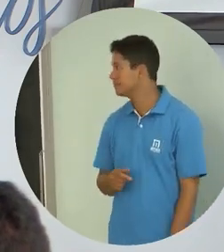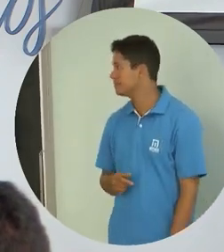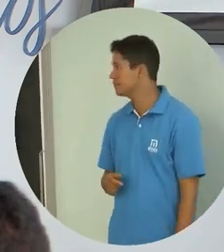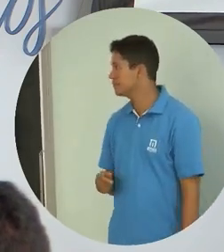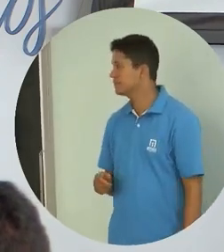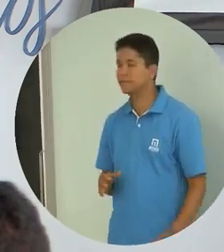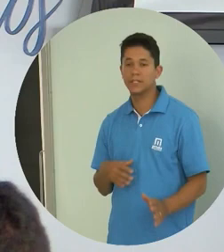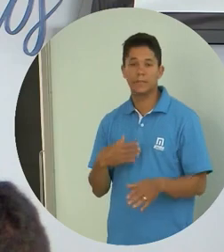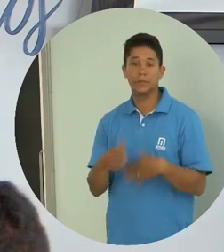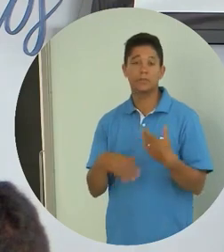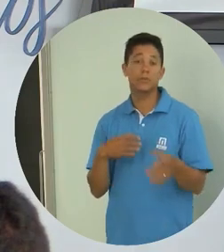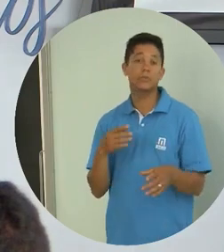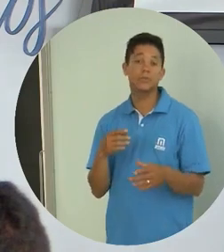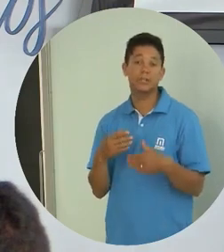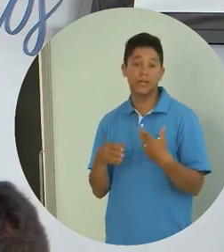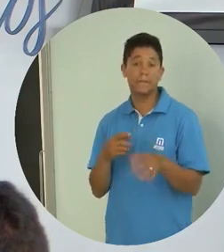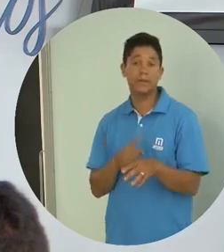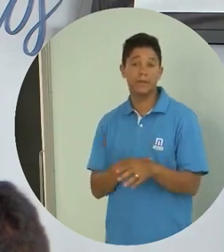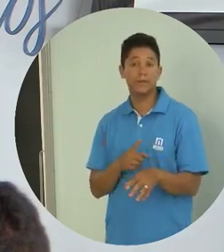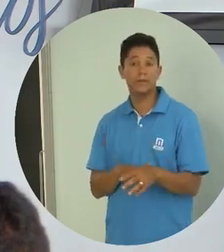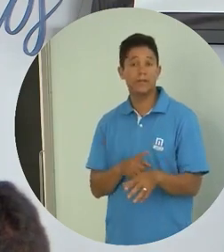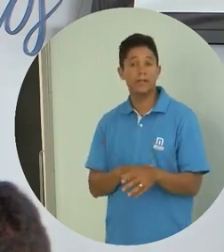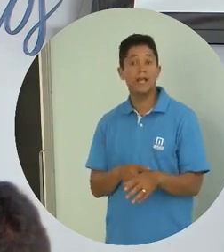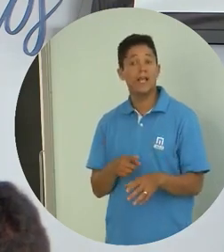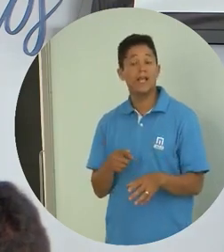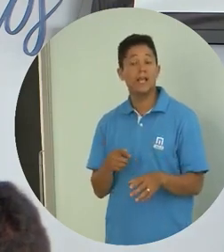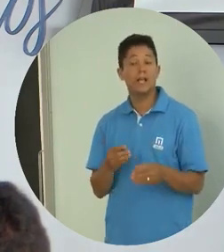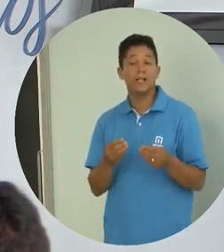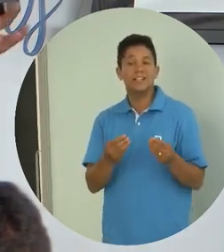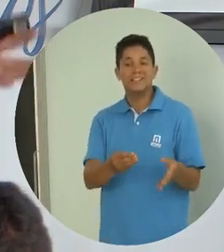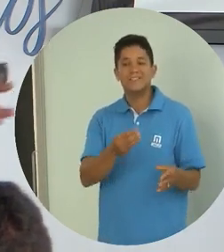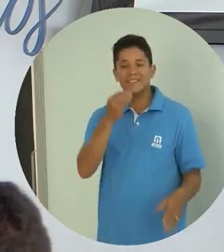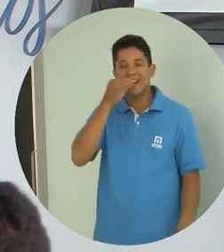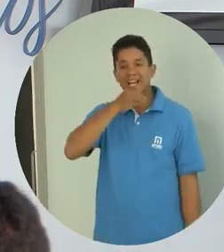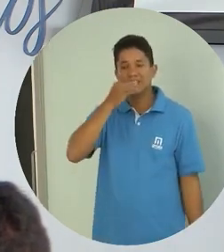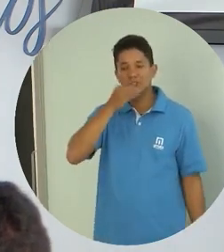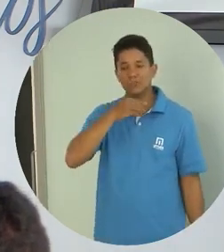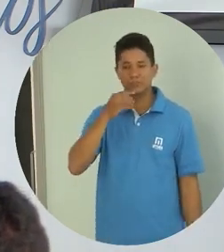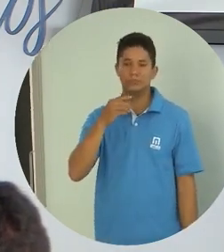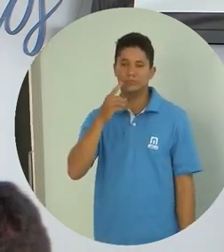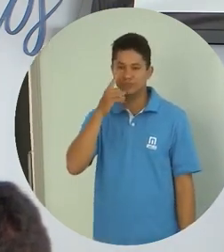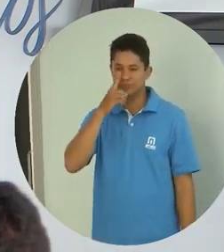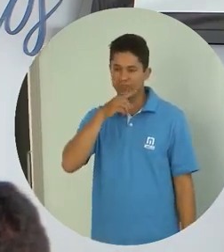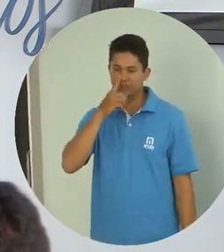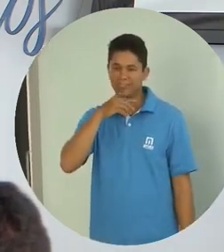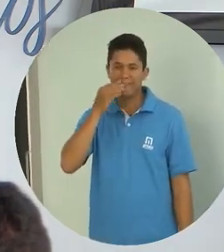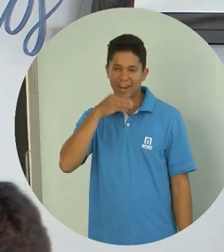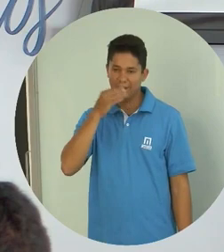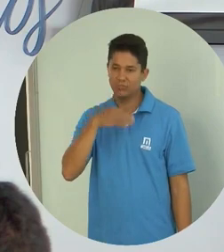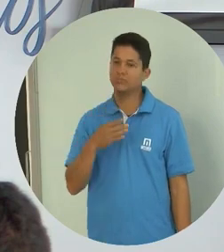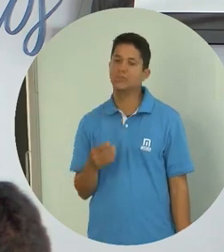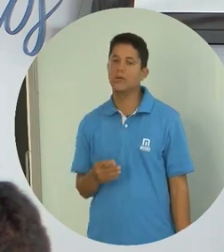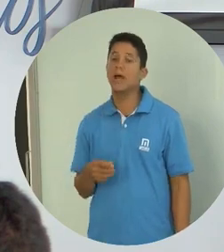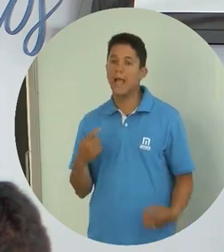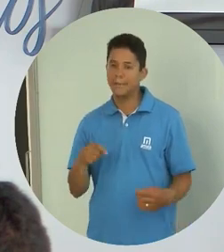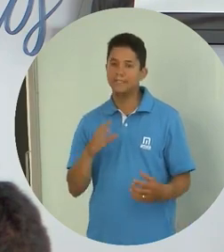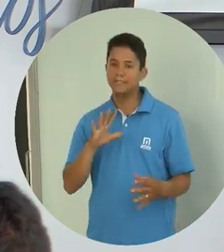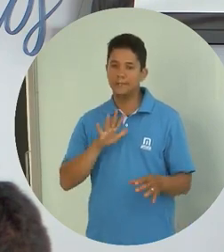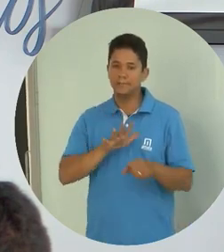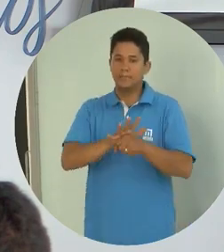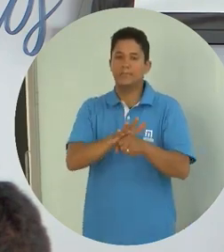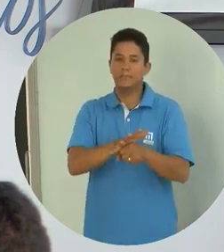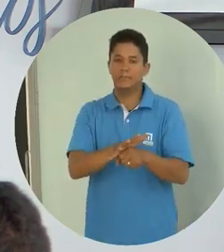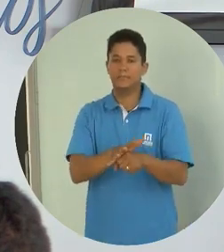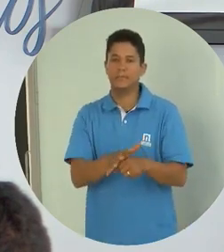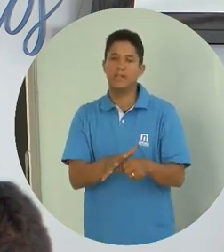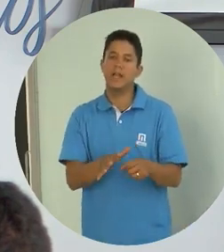com o tempo, elas se tornam um ponto frágil na estrutura e precisam ser plugadas. Né? Então, a gente faz essa plugagem